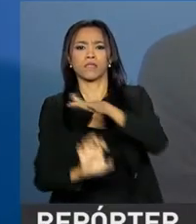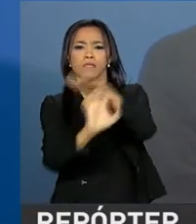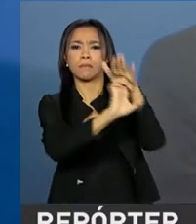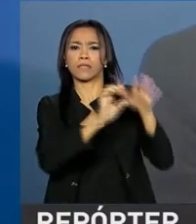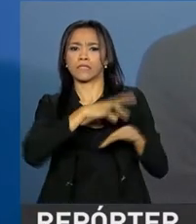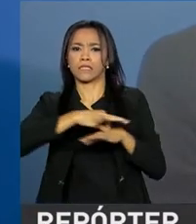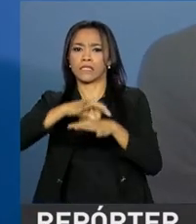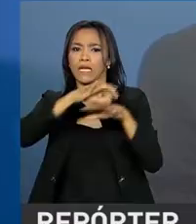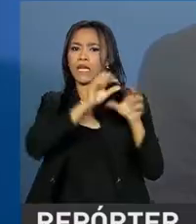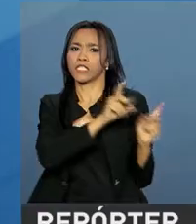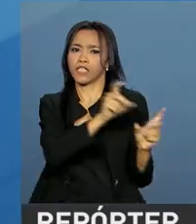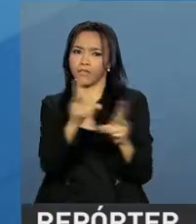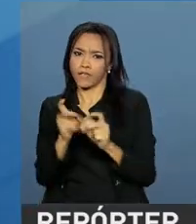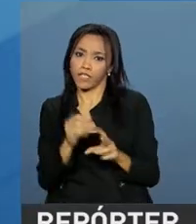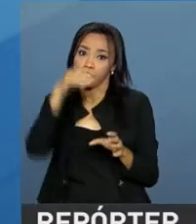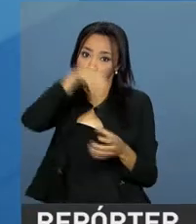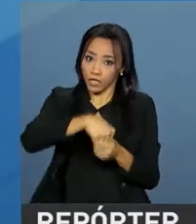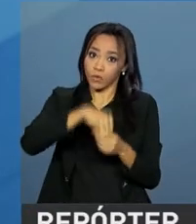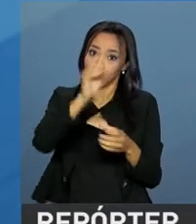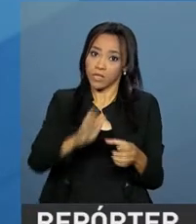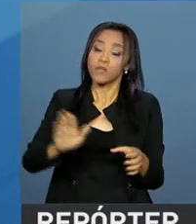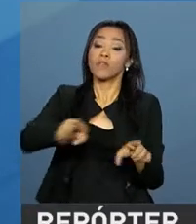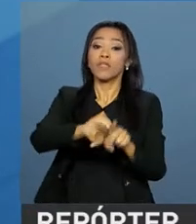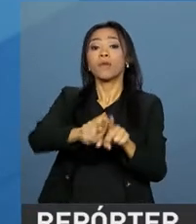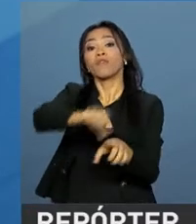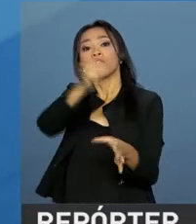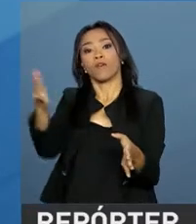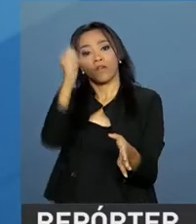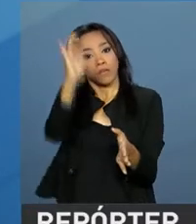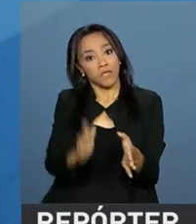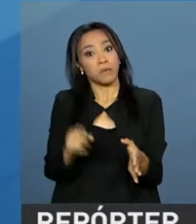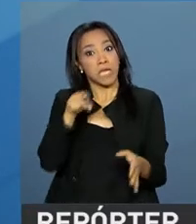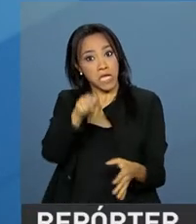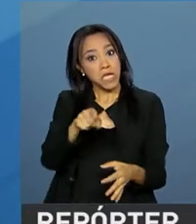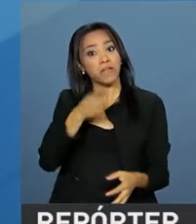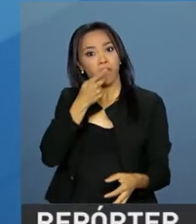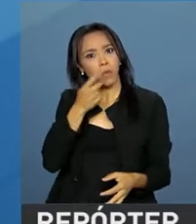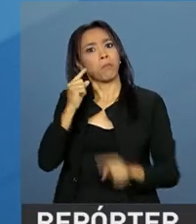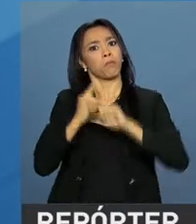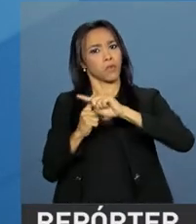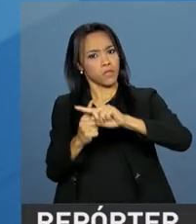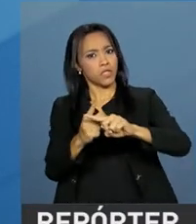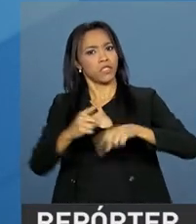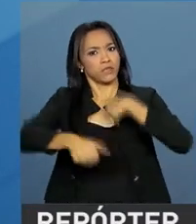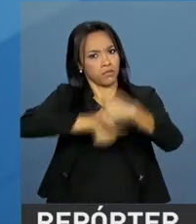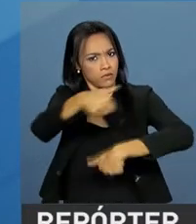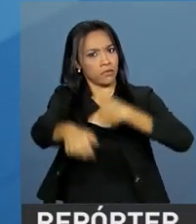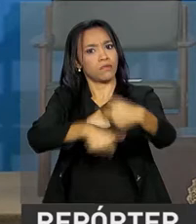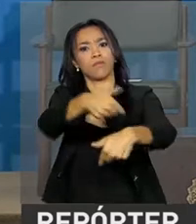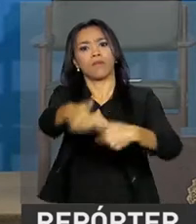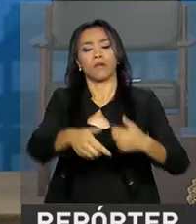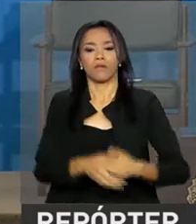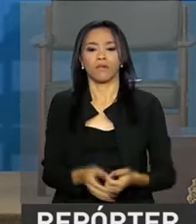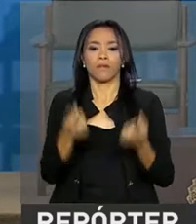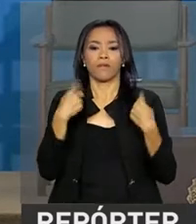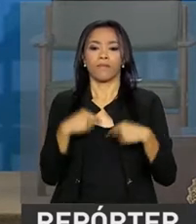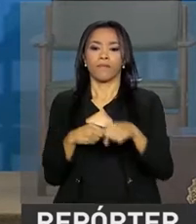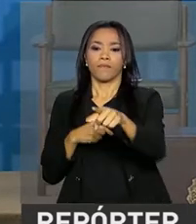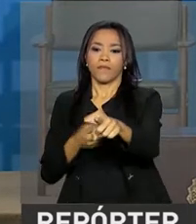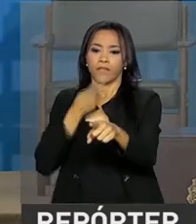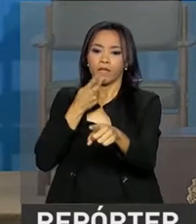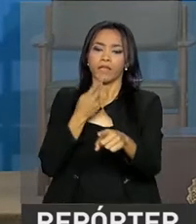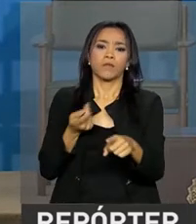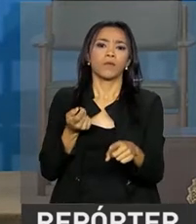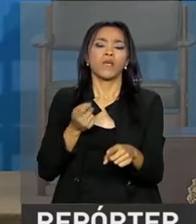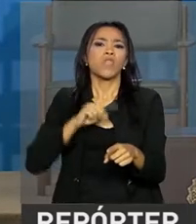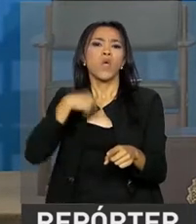tanto o mercado interno quanto externo e para ele os resultados têm sido positivas e nenhum momento nós deixamos nos preocupar com